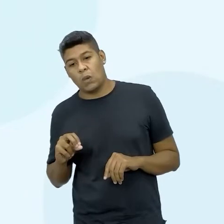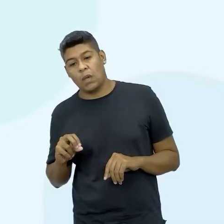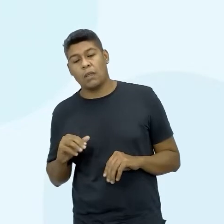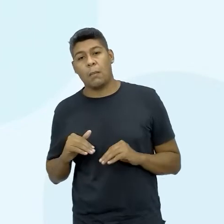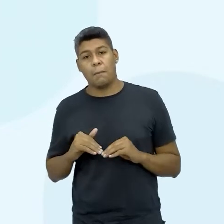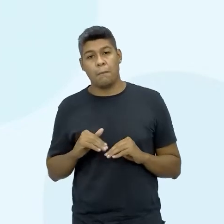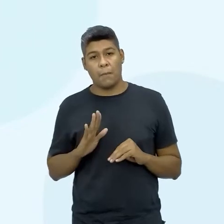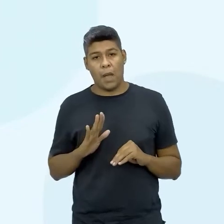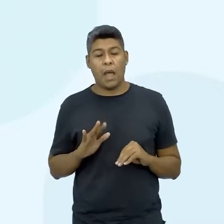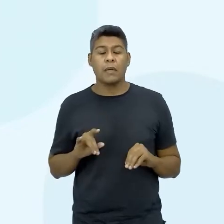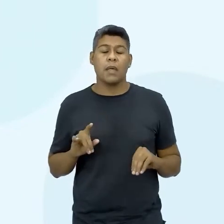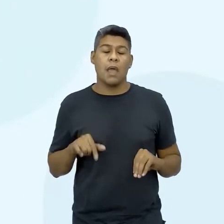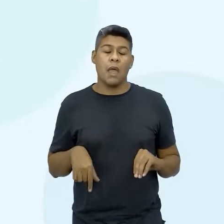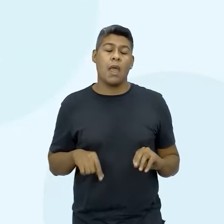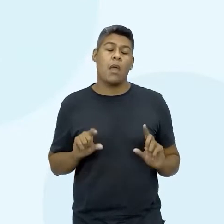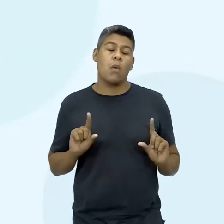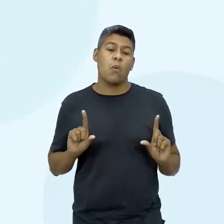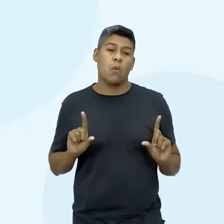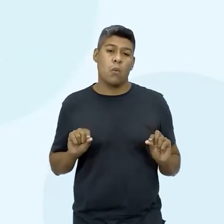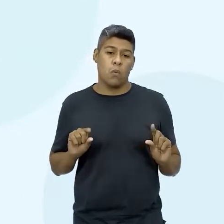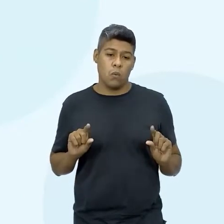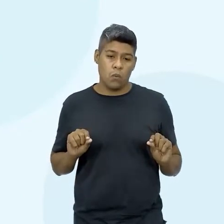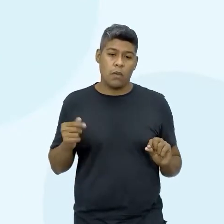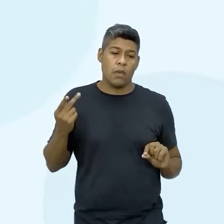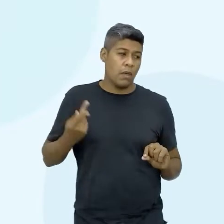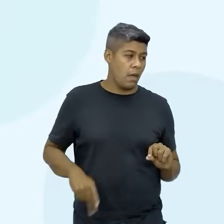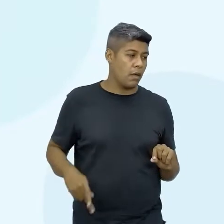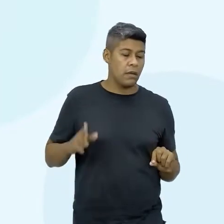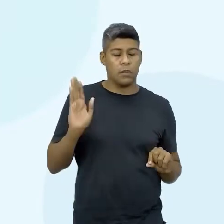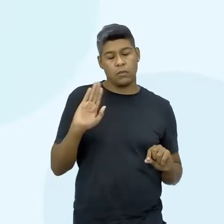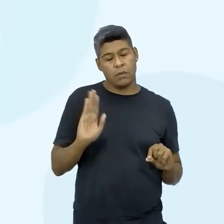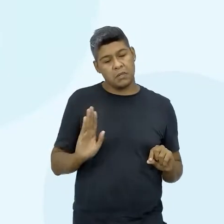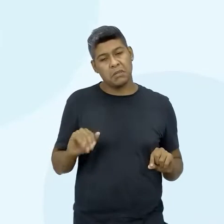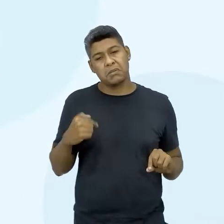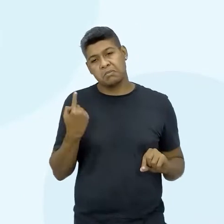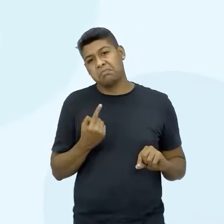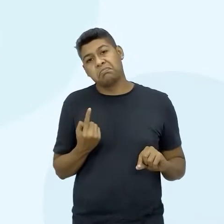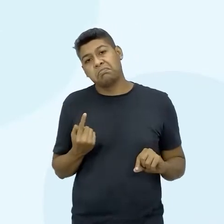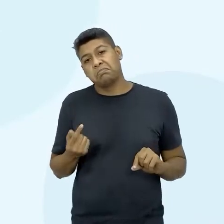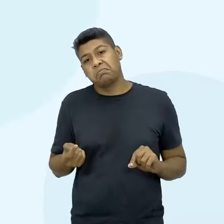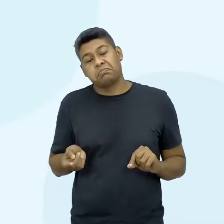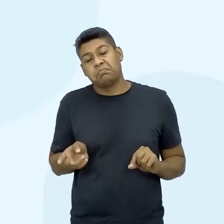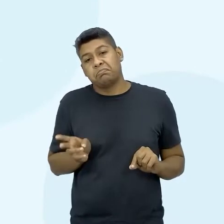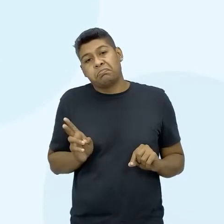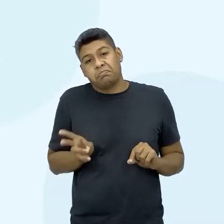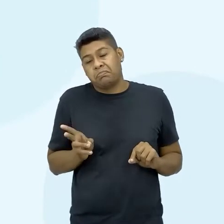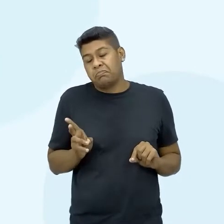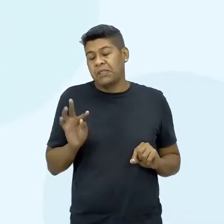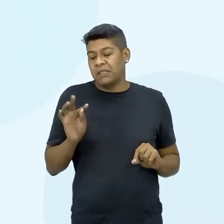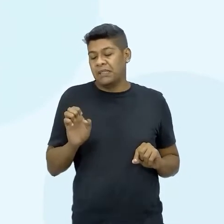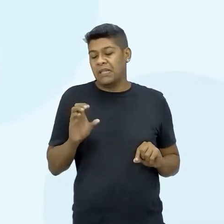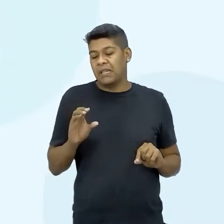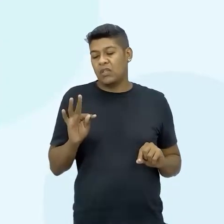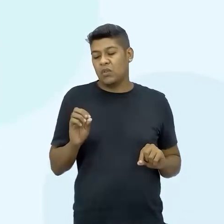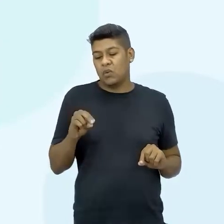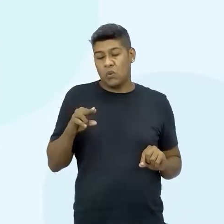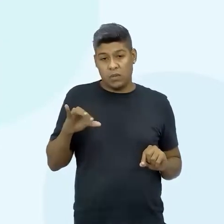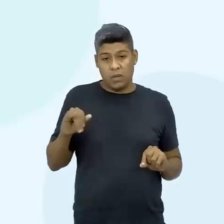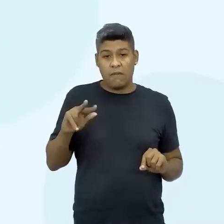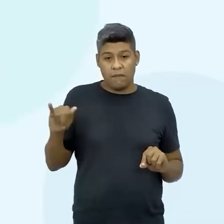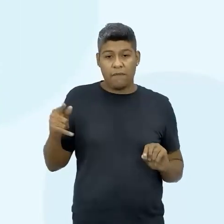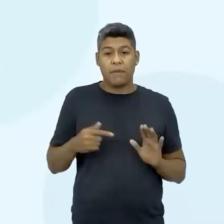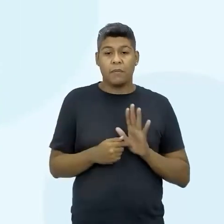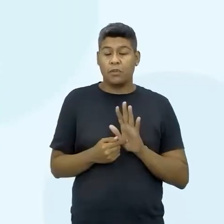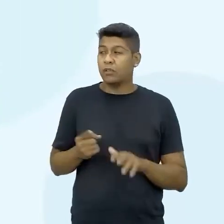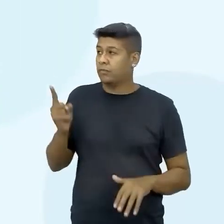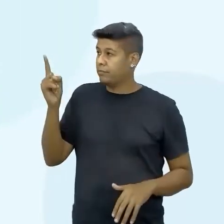mais, ela tem uma parte muito grande aqui no Brasil. Embora a gente não esteja em cima de uma placa tectônica. Nós vamos mostrar esse mapa